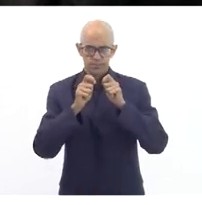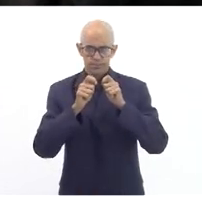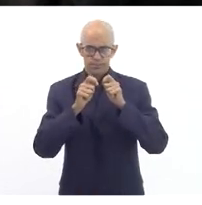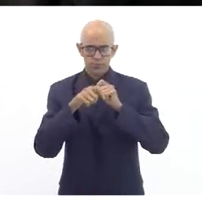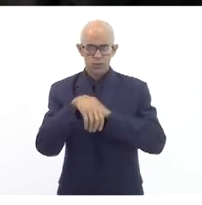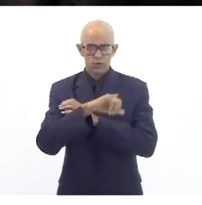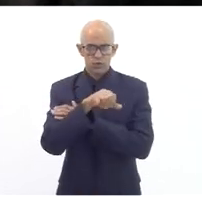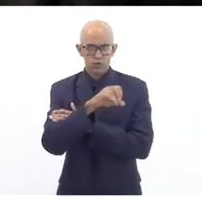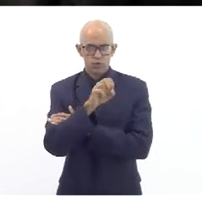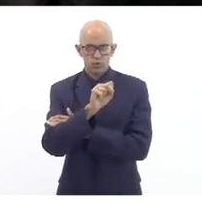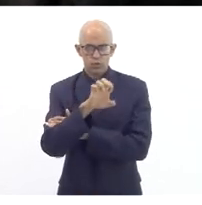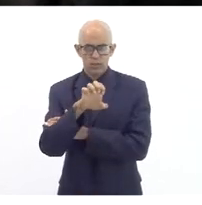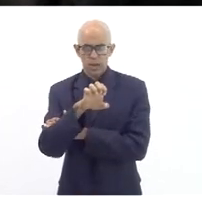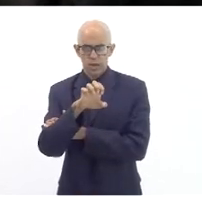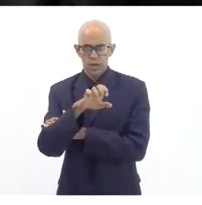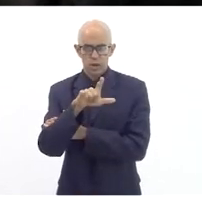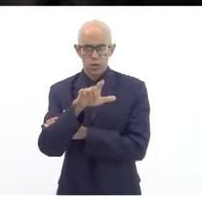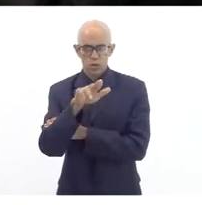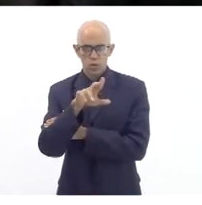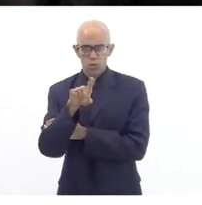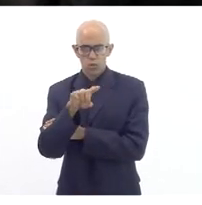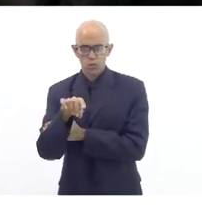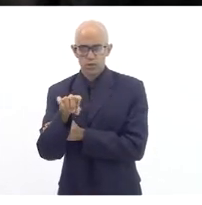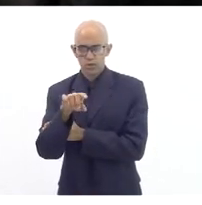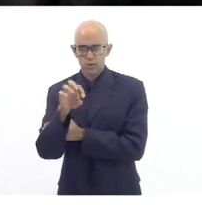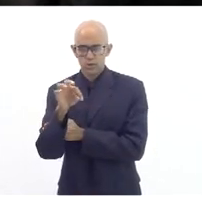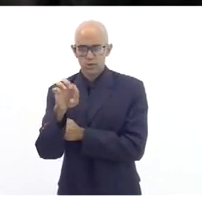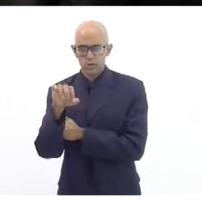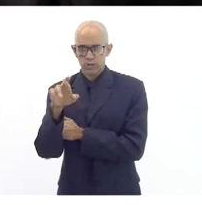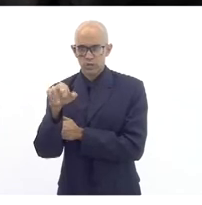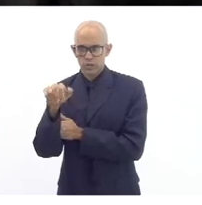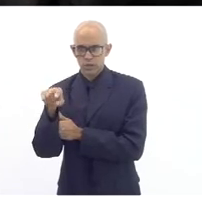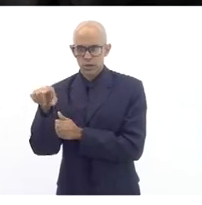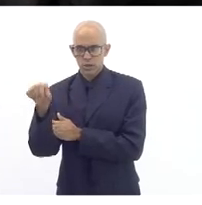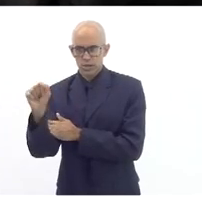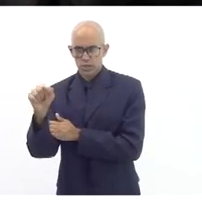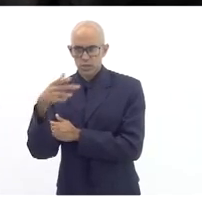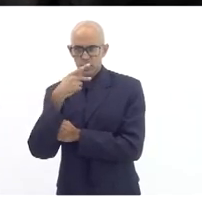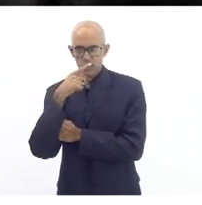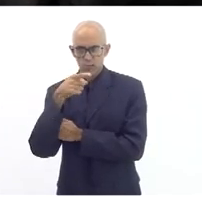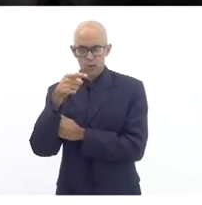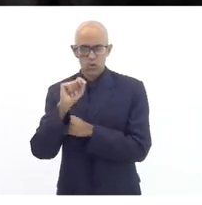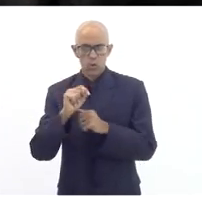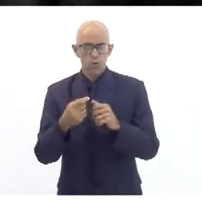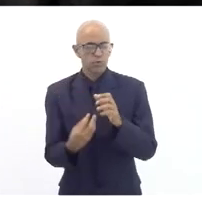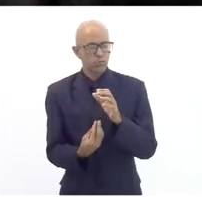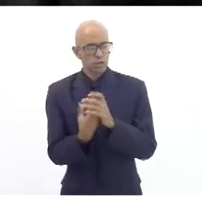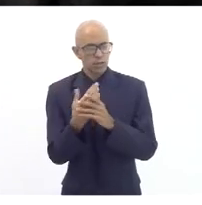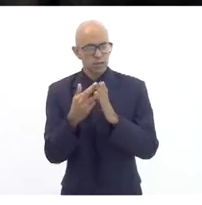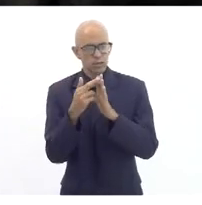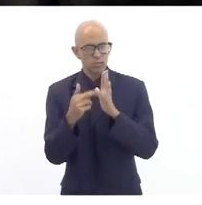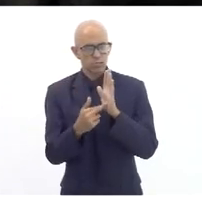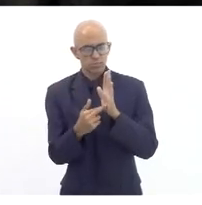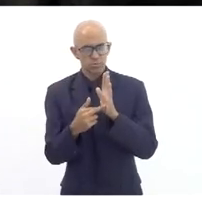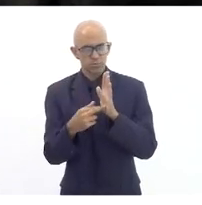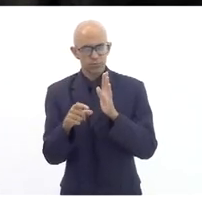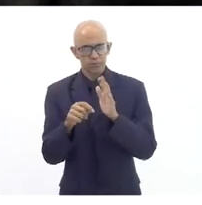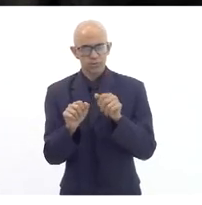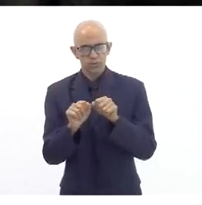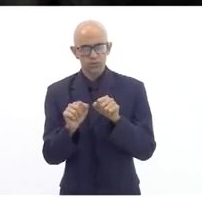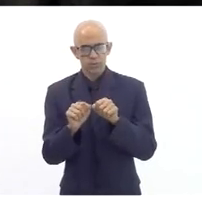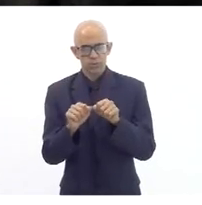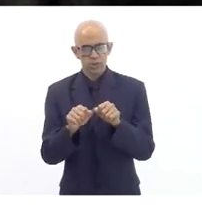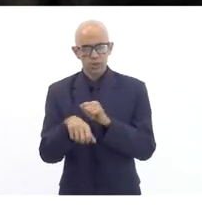Teixeira, acerca da questão da acessibilidade, a questão de uma eventual norma a ser expedida pela agência reguladora em